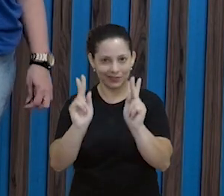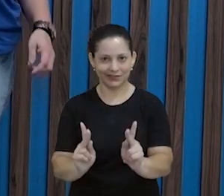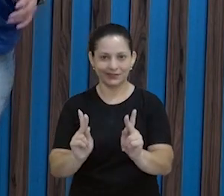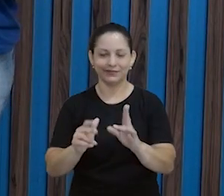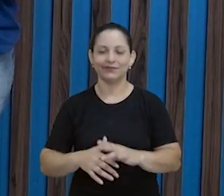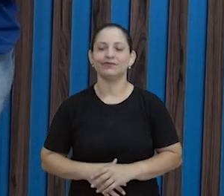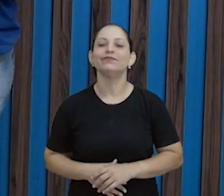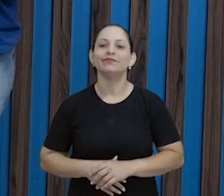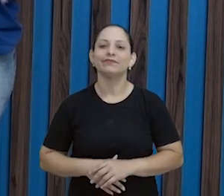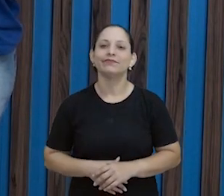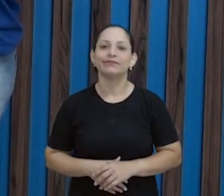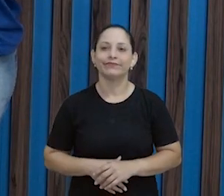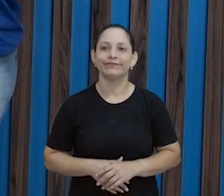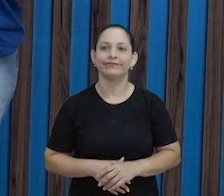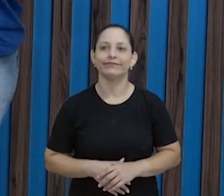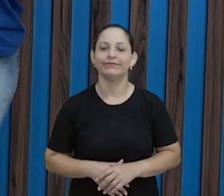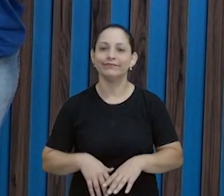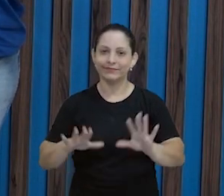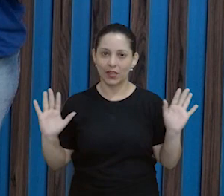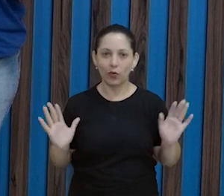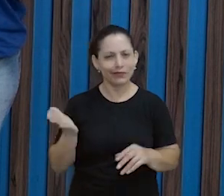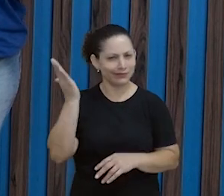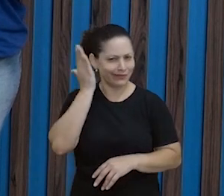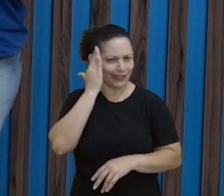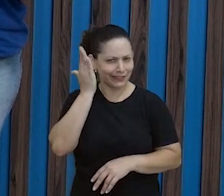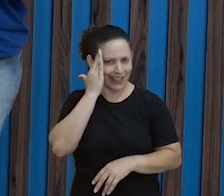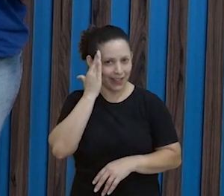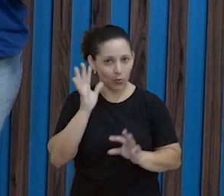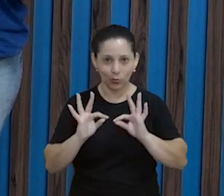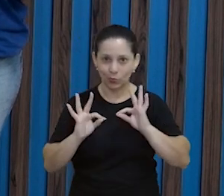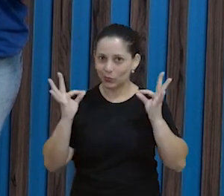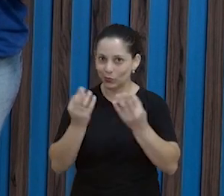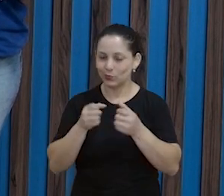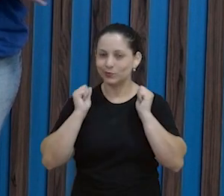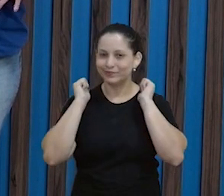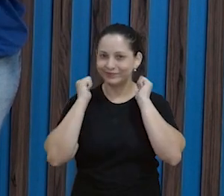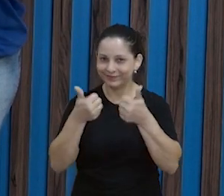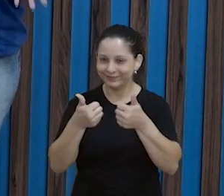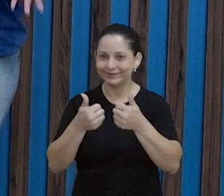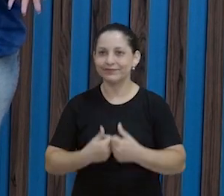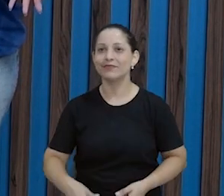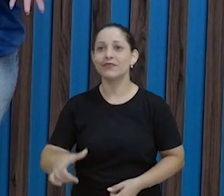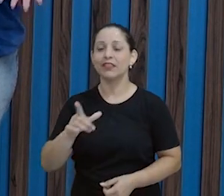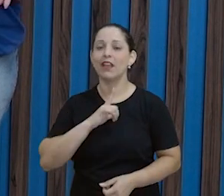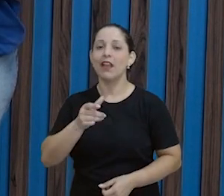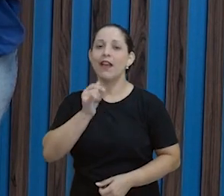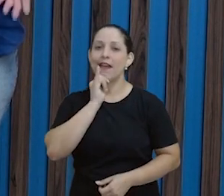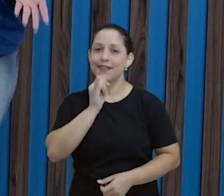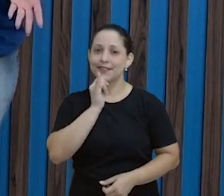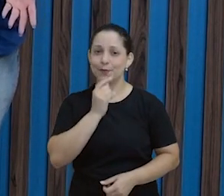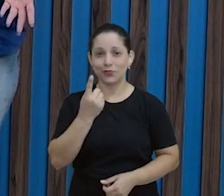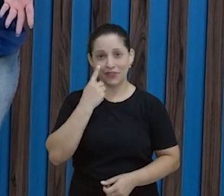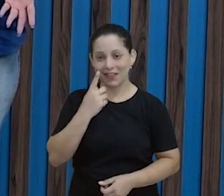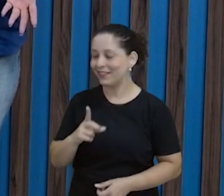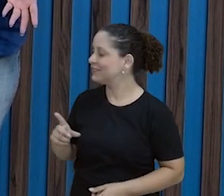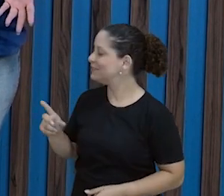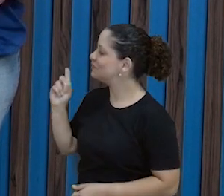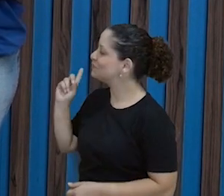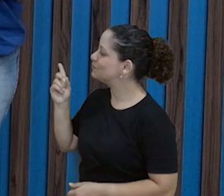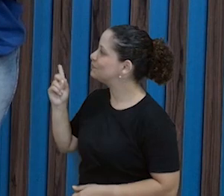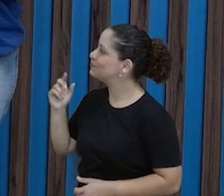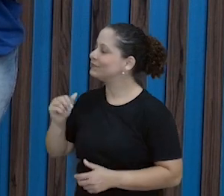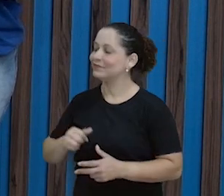Exatamente. Então, entender até aí, gente, ligação covalente super tranquilo, né? Temos alguns exemplos, como o gás ozônio,